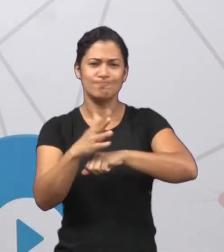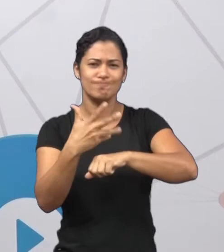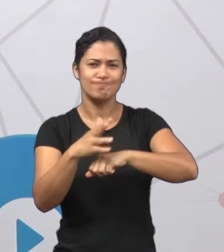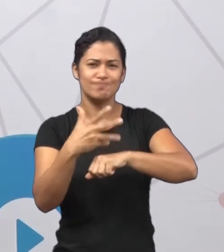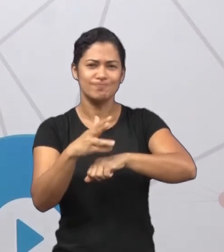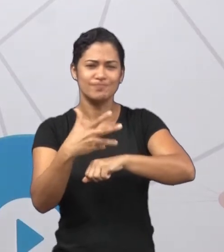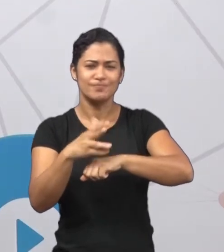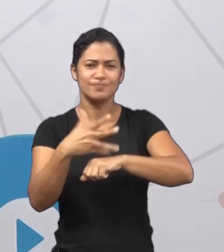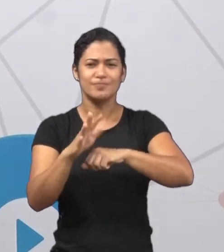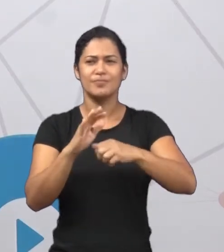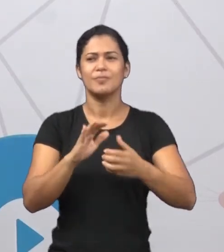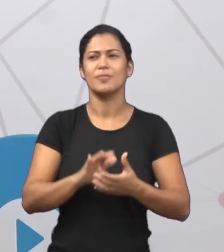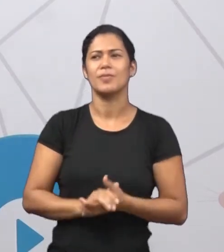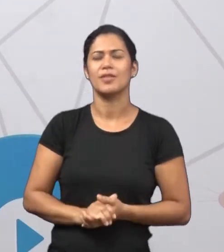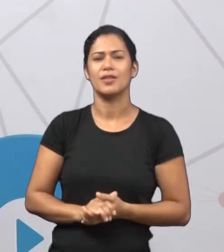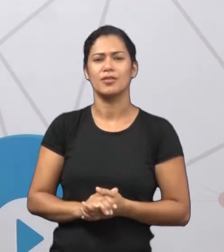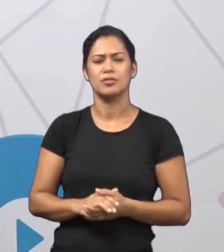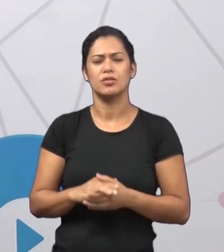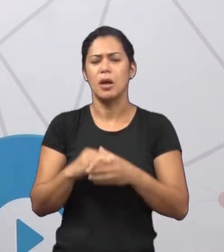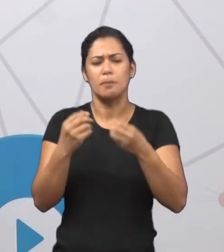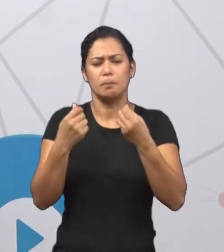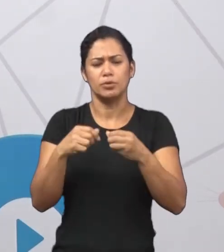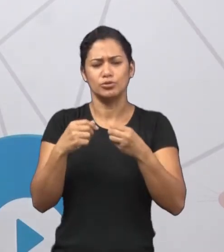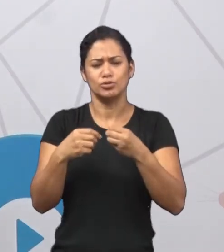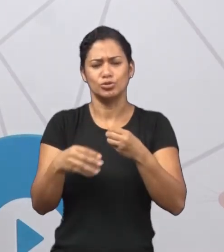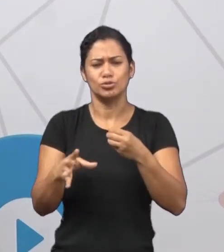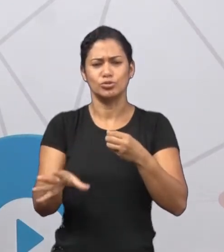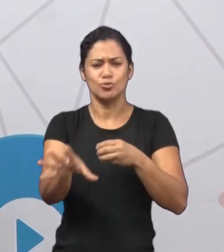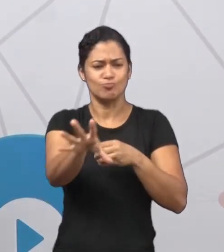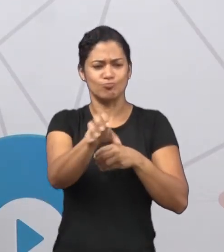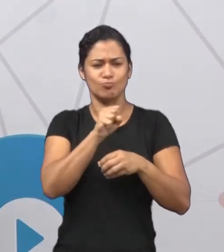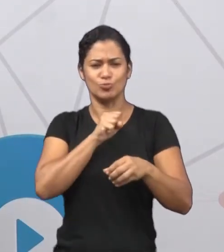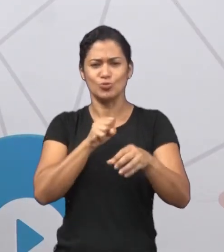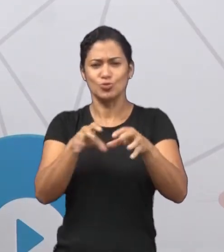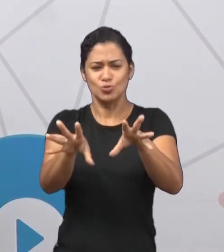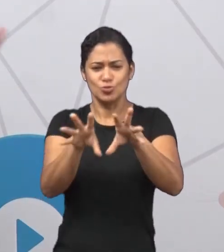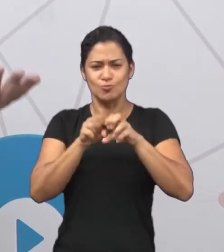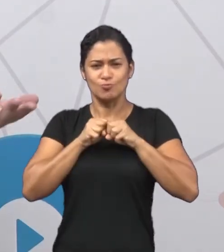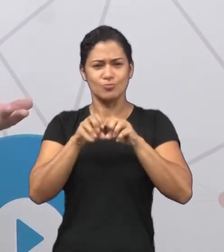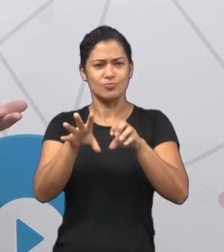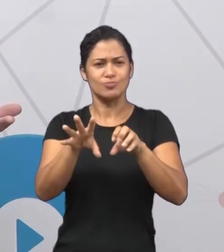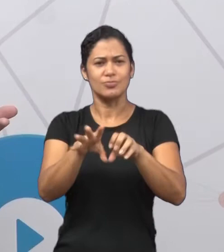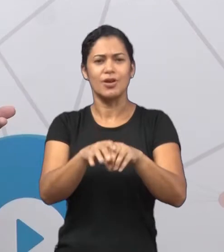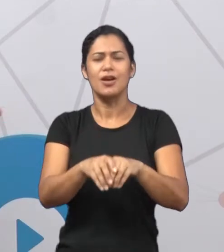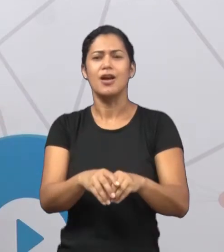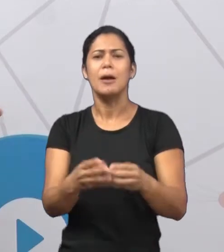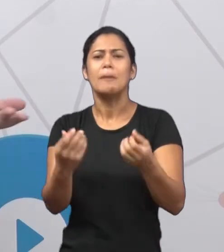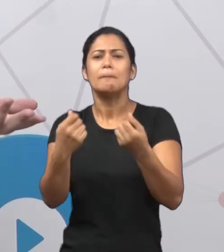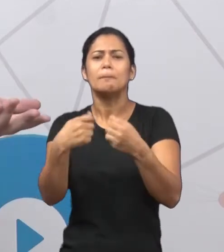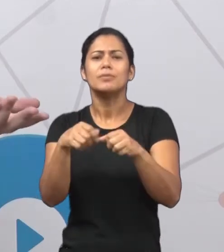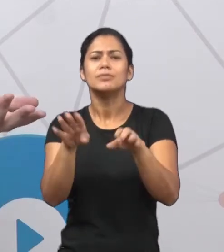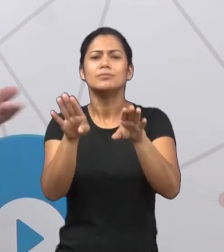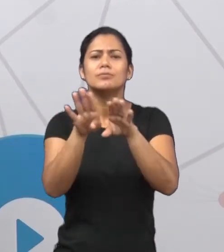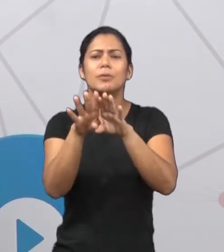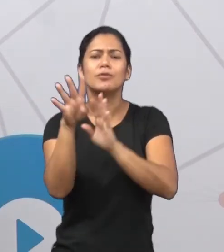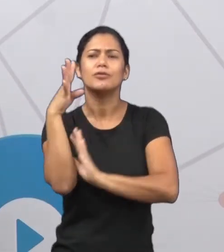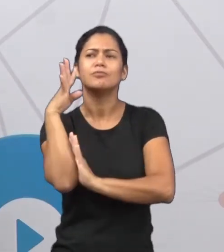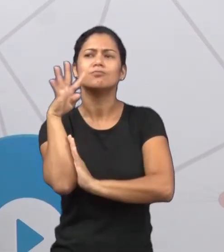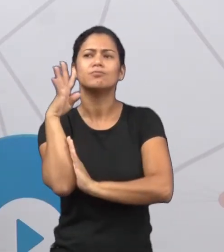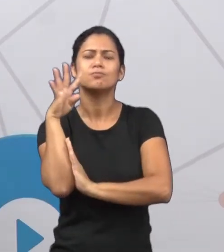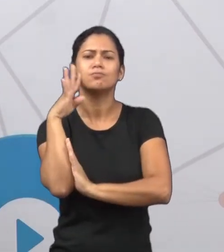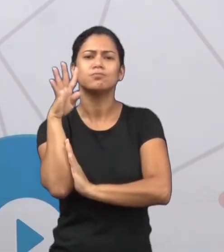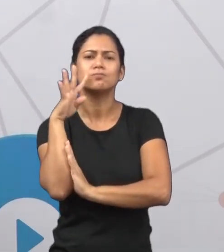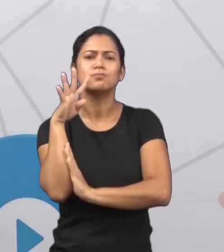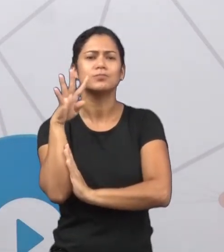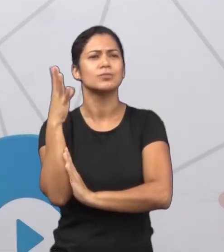aprendo algo, eu não posso ficar para mim e só. Senão não vai ter nada de legal. Eu tenho